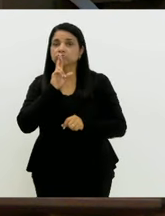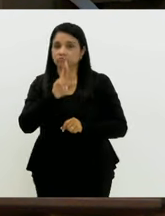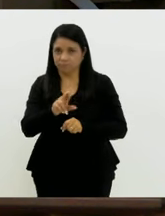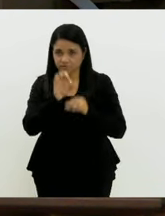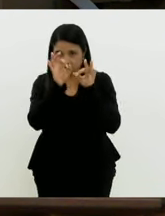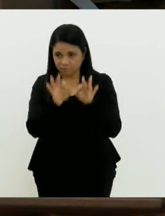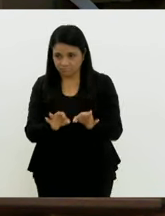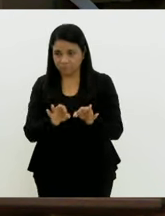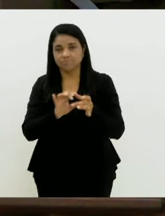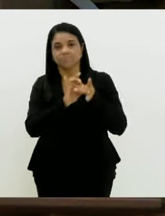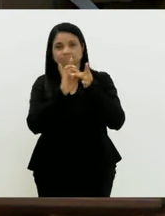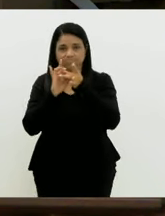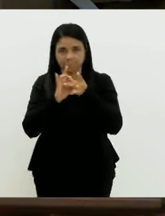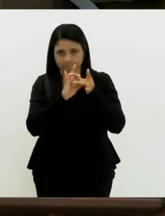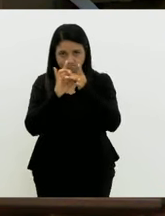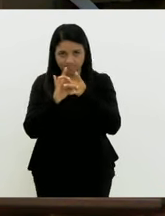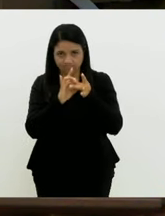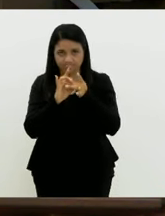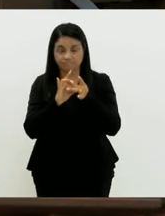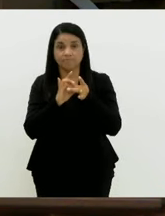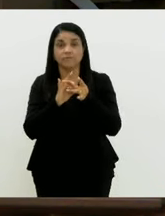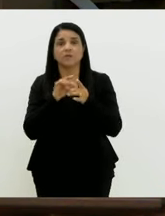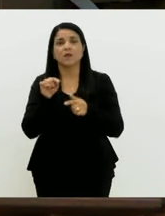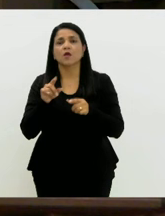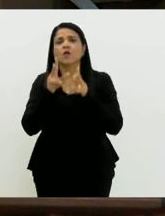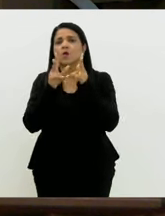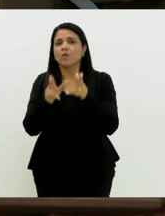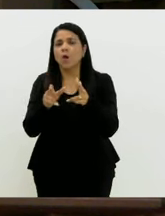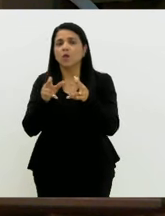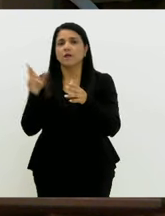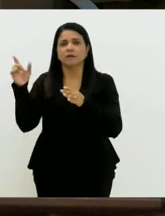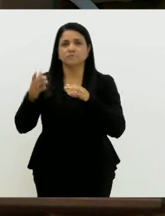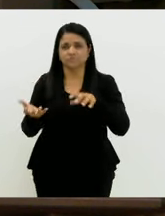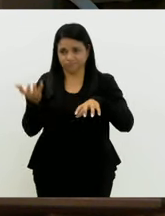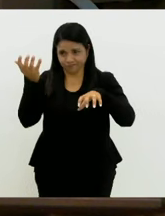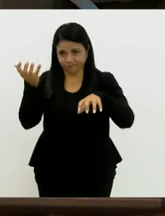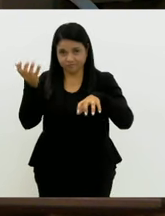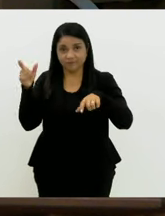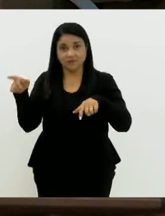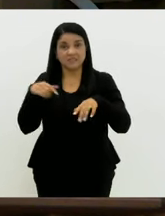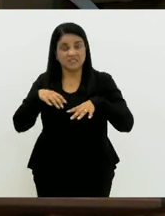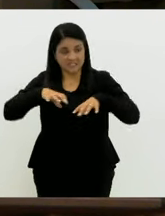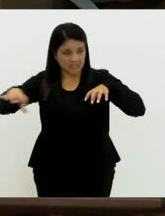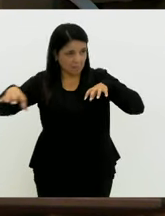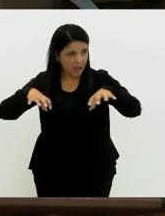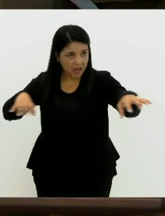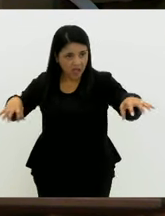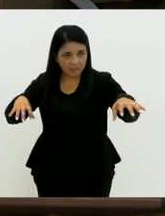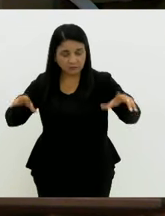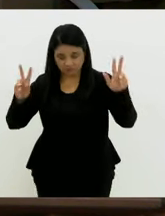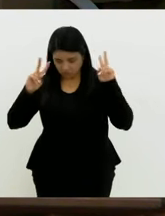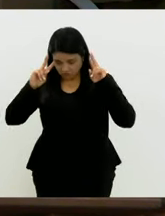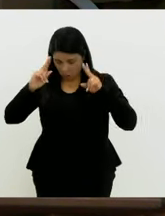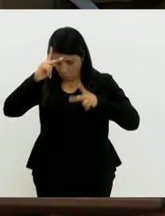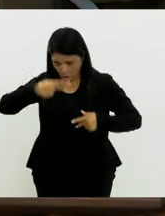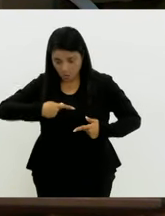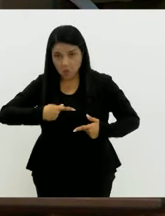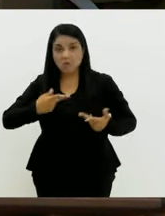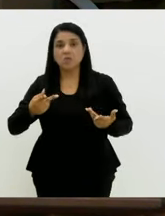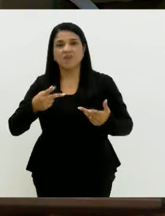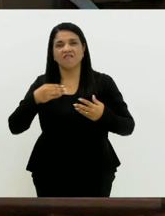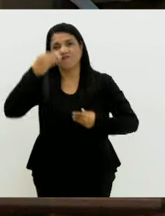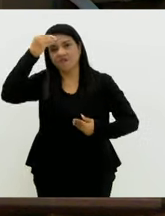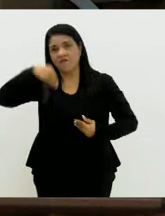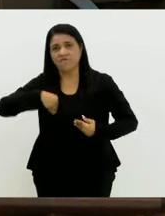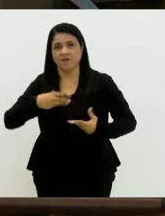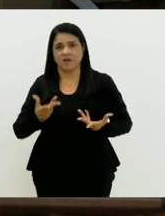gente, e é como no Parlamento, se a gente tiver separado, Rosenberg, cada um olhando para o teu umbigo, a gente se torna fraco. Mas se todo mundo está